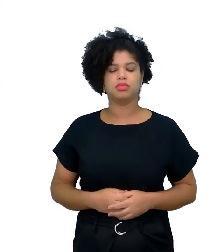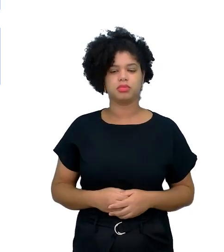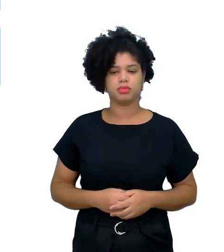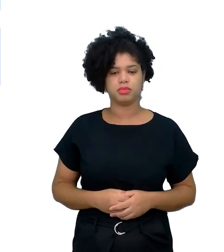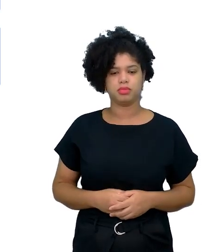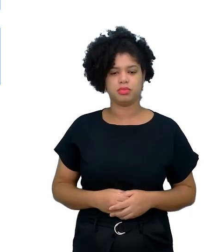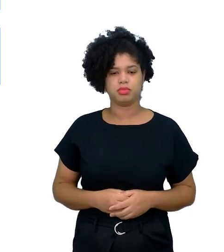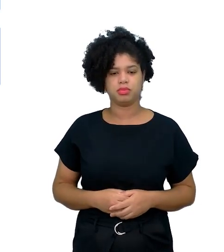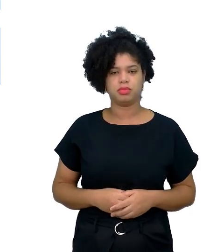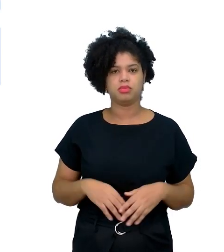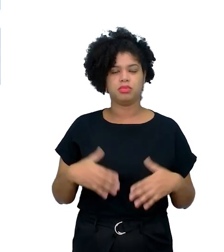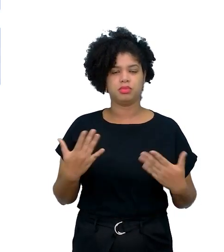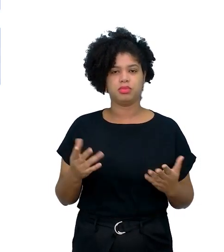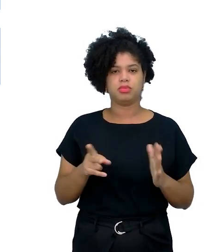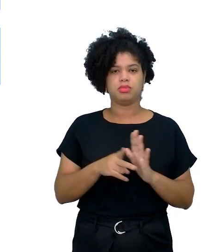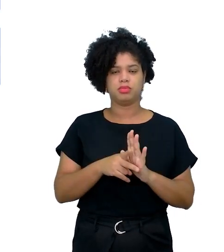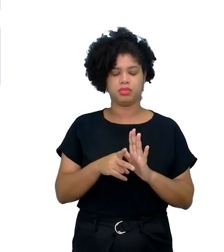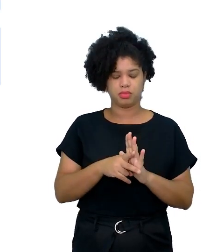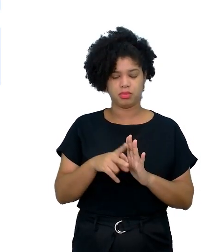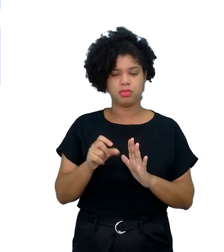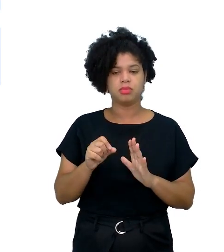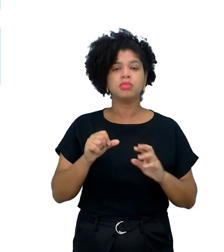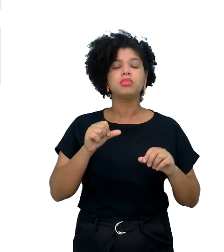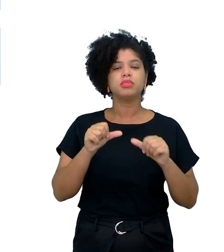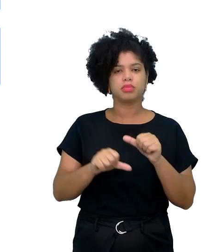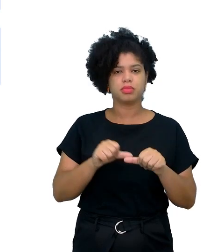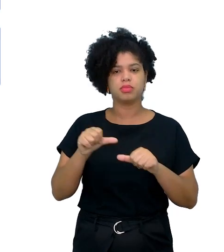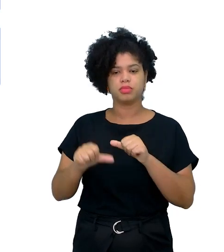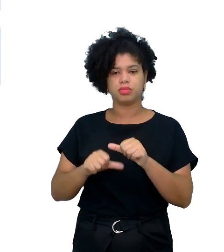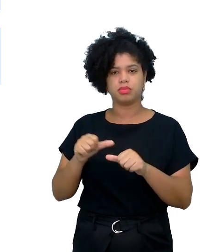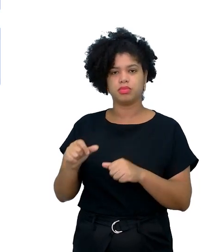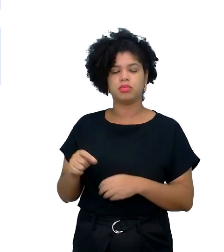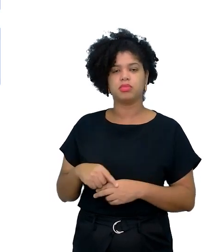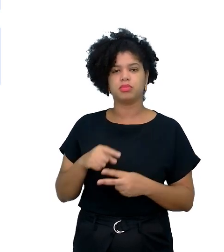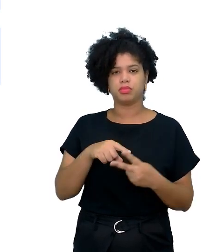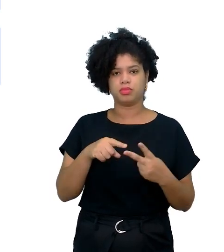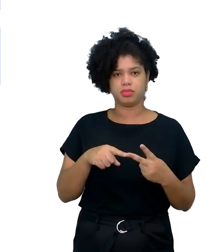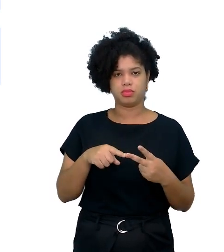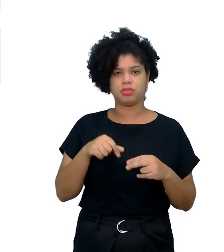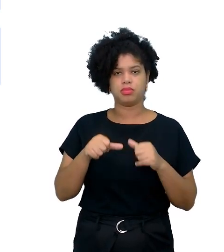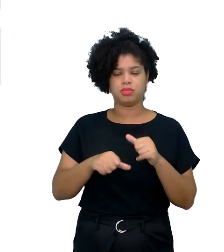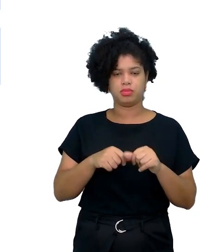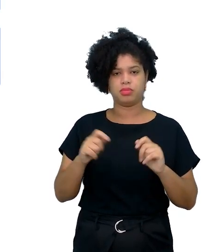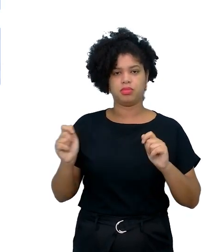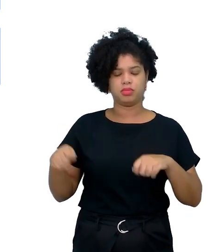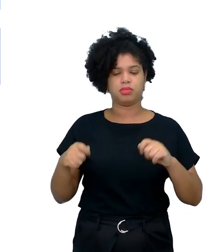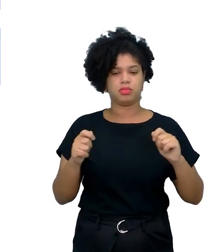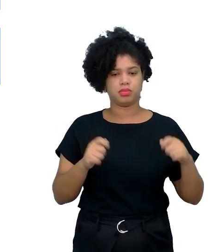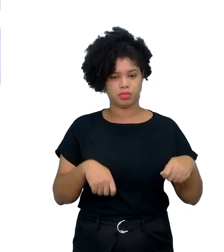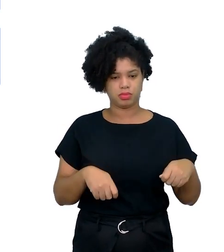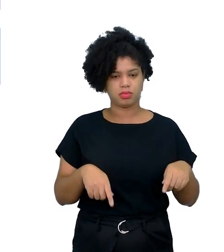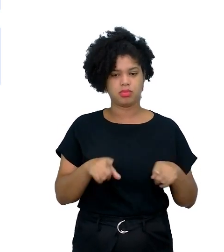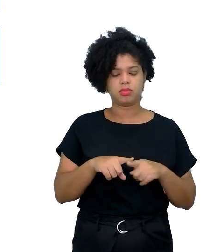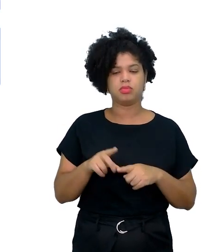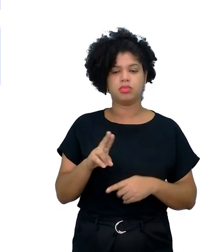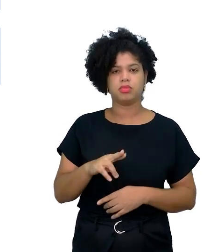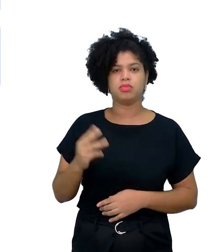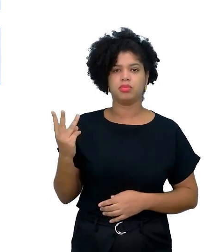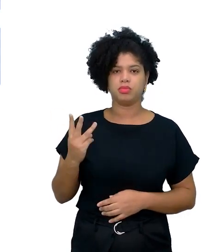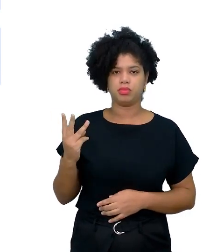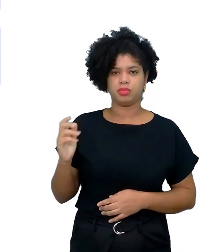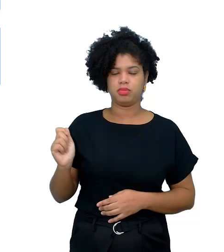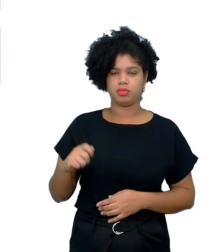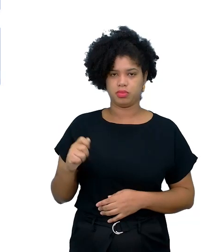na categoria da composição de transformação, são dadas duas transformações e se busca uma